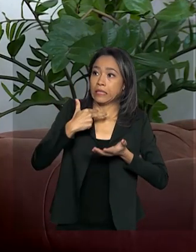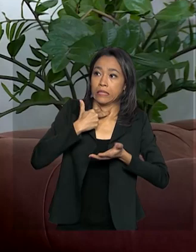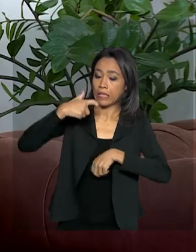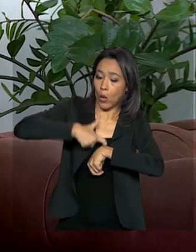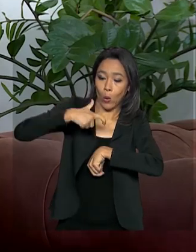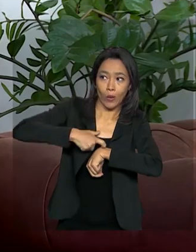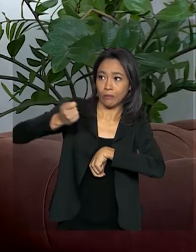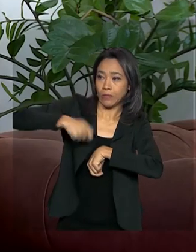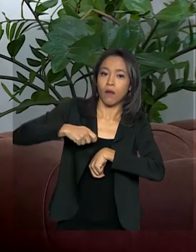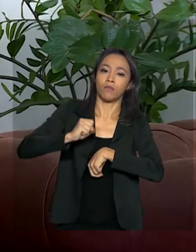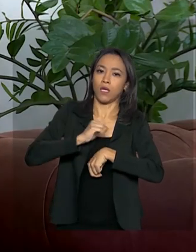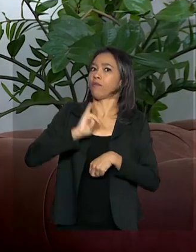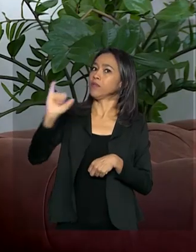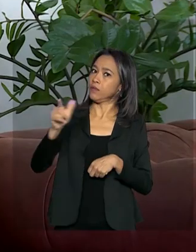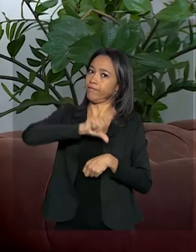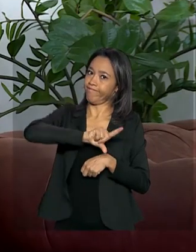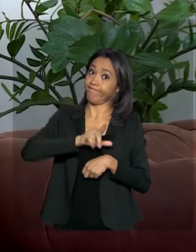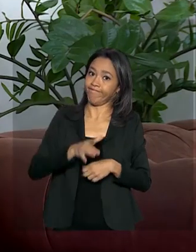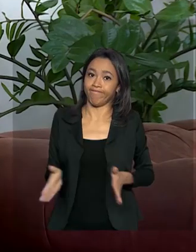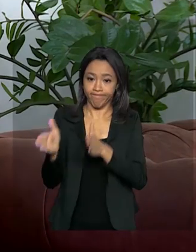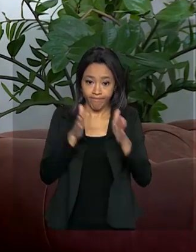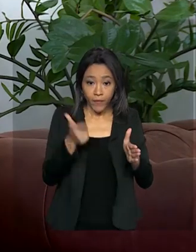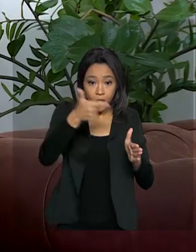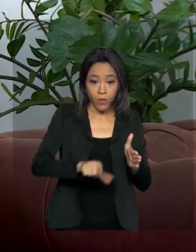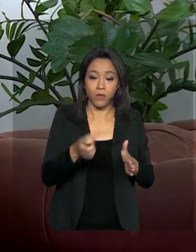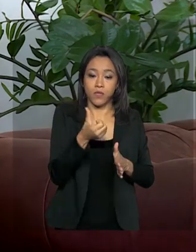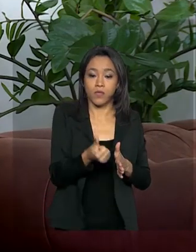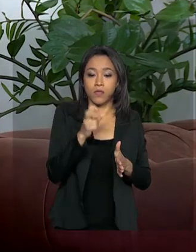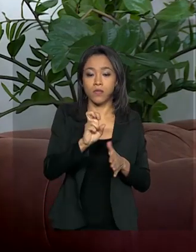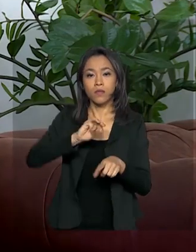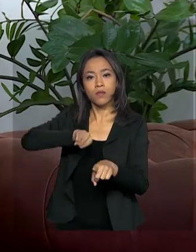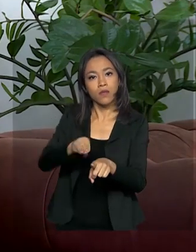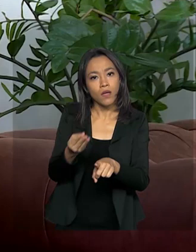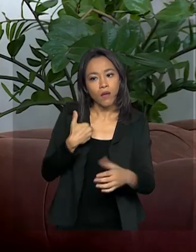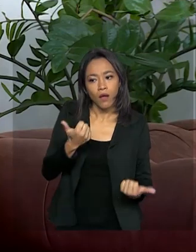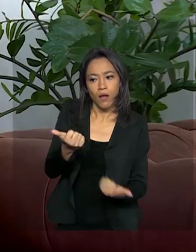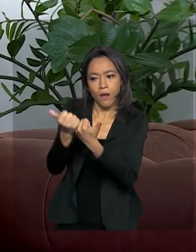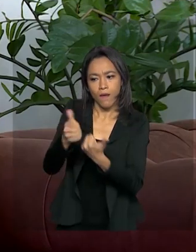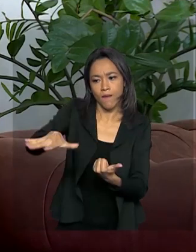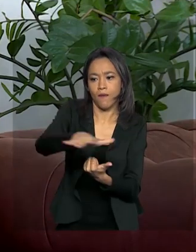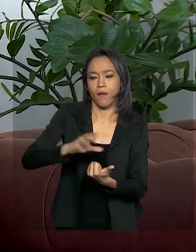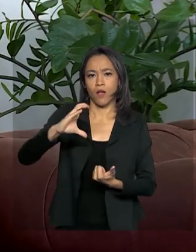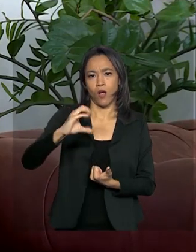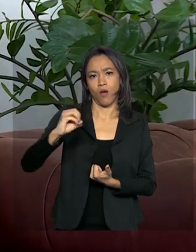aí a outra medida foi essa dos 65 milhões para atender cooperativas